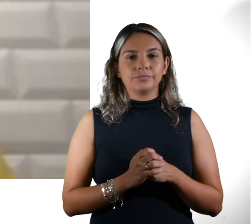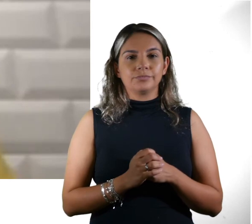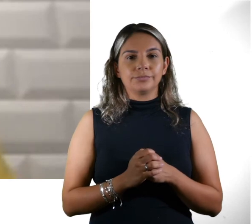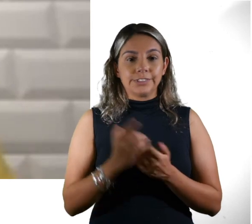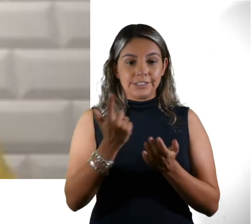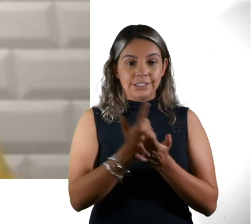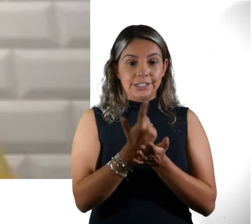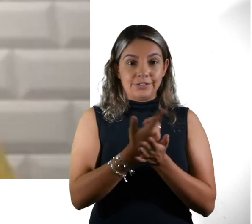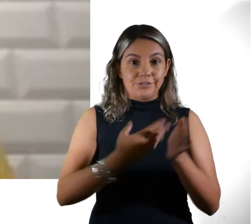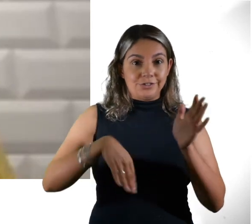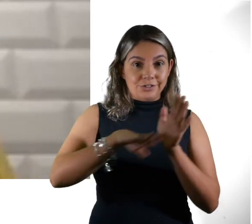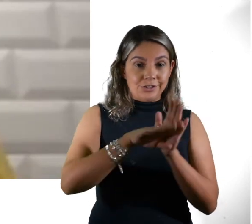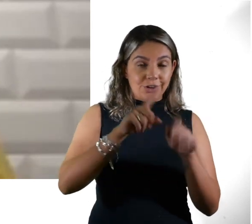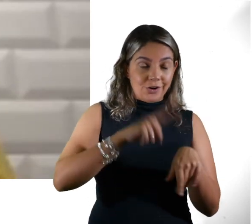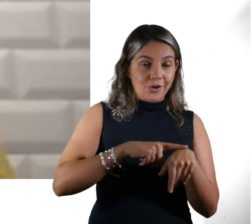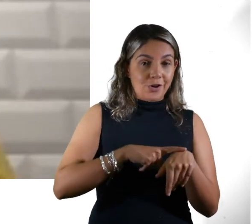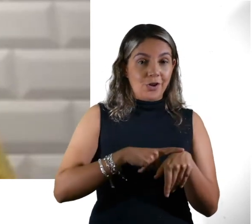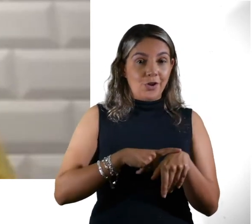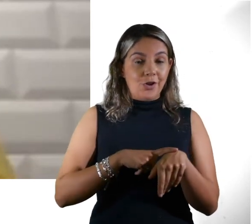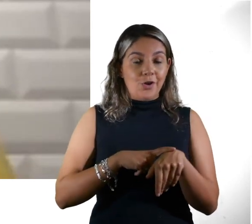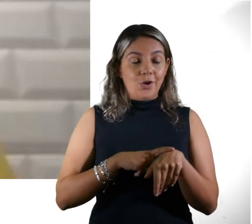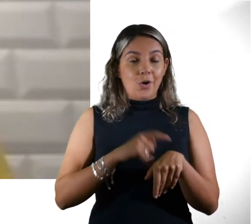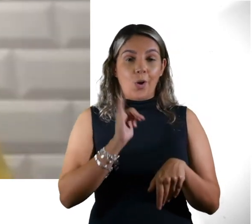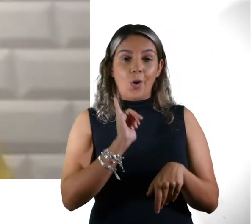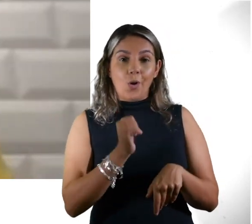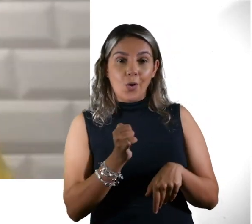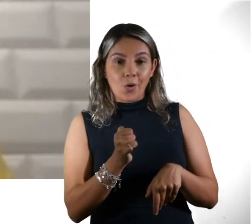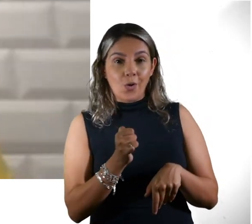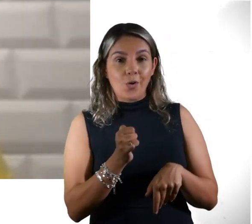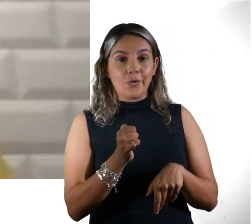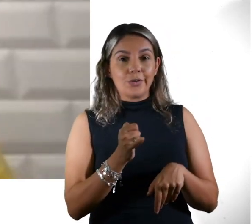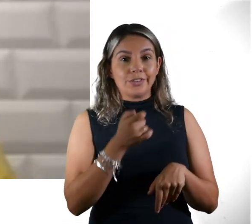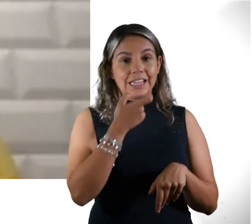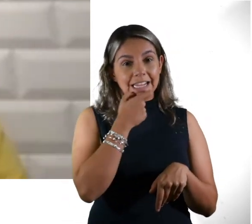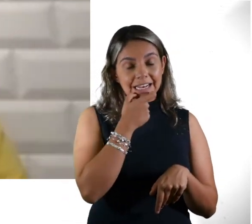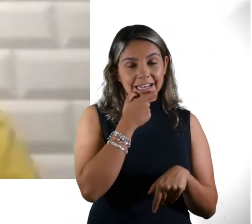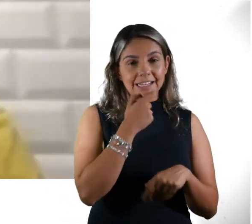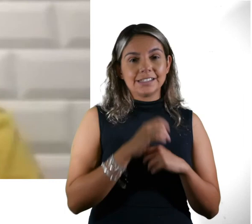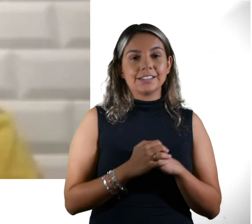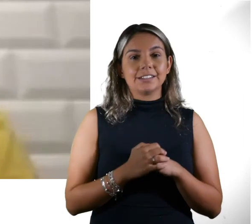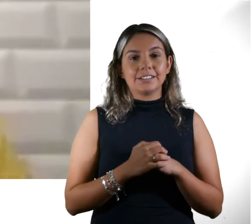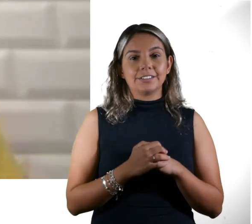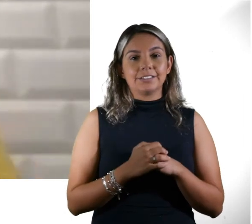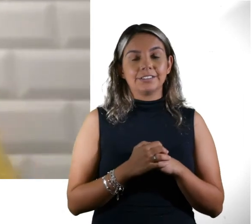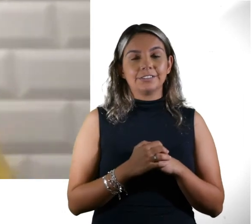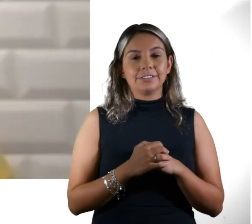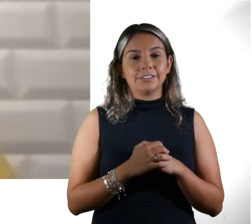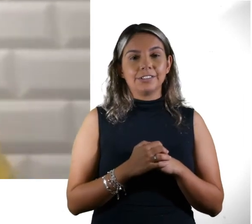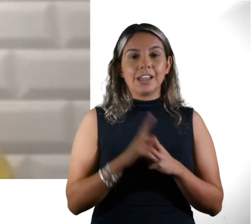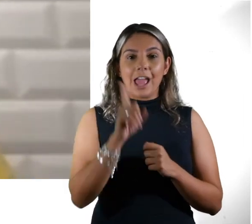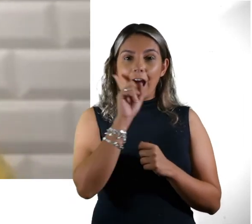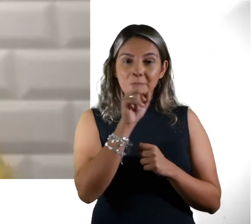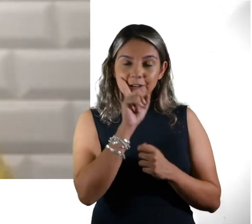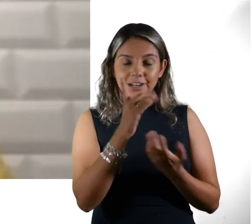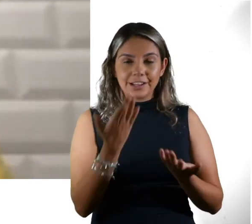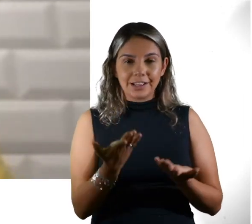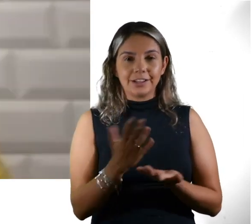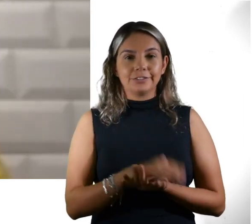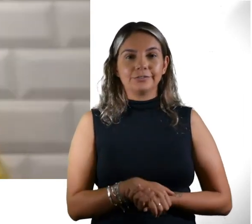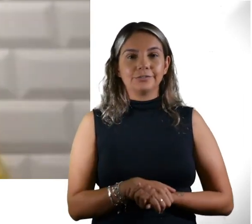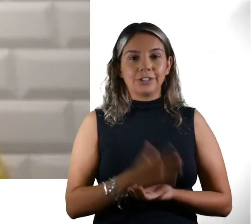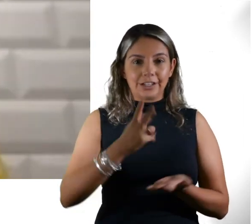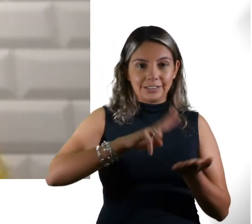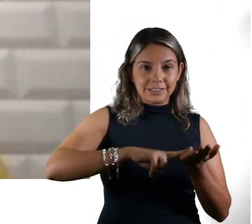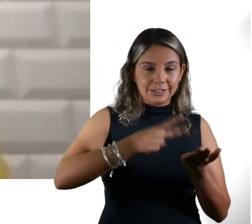por exemplo, um livro de contos agora, também não é fácil publicar contos em inglês, e tenho um livro de contos que deverá sair no mercado